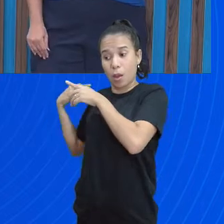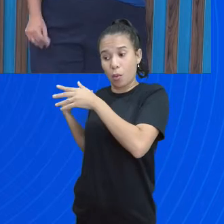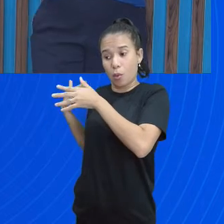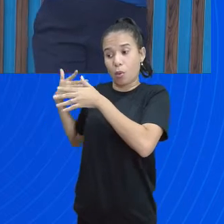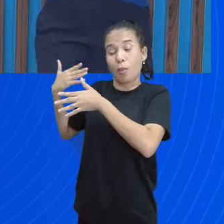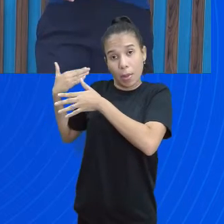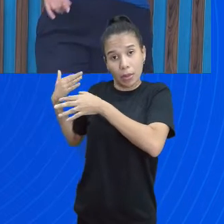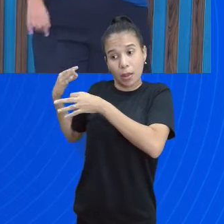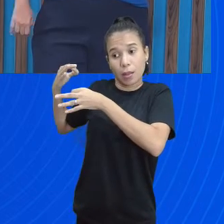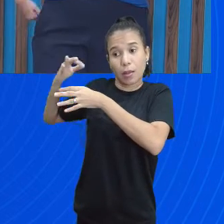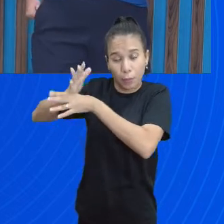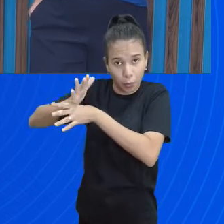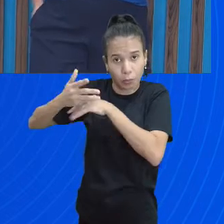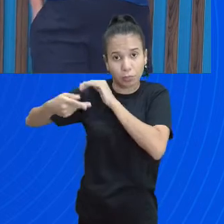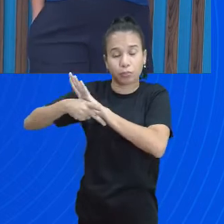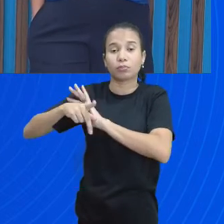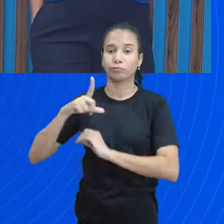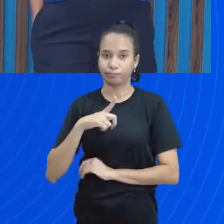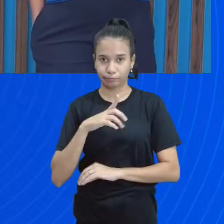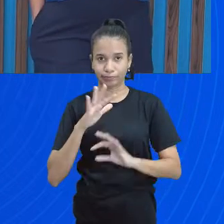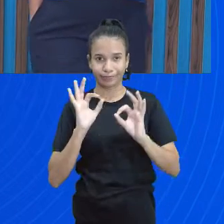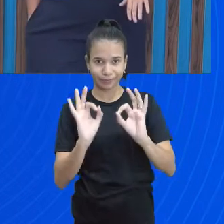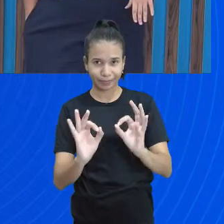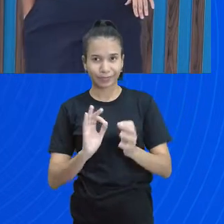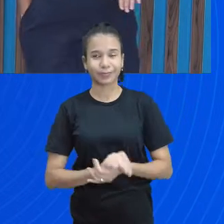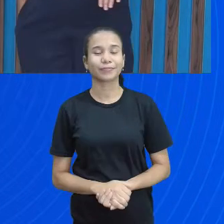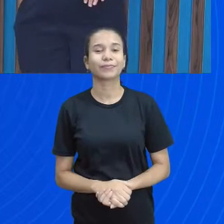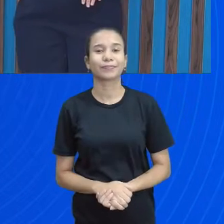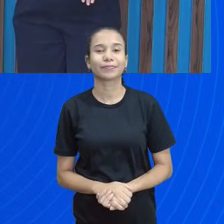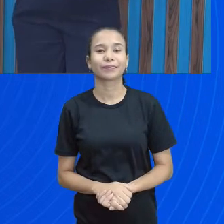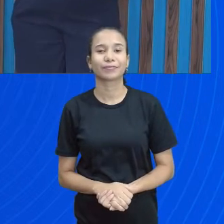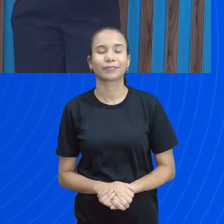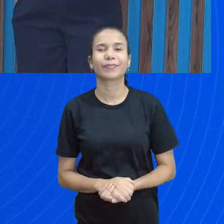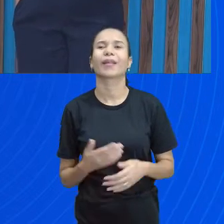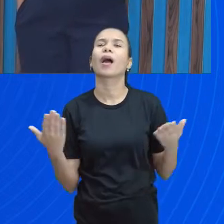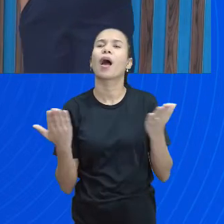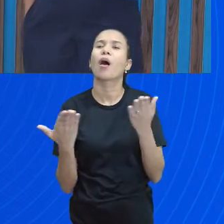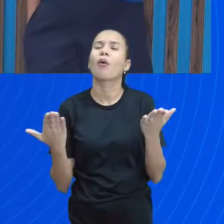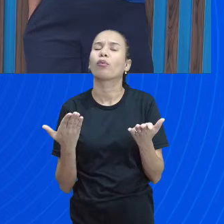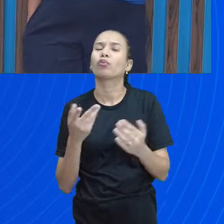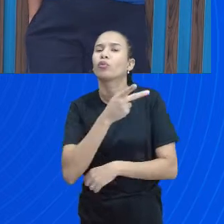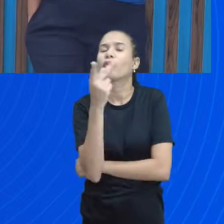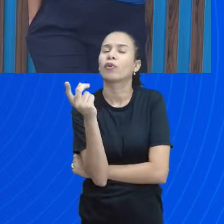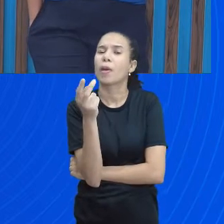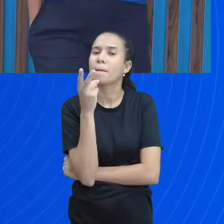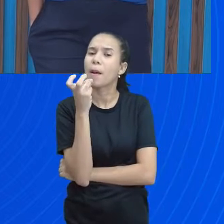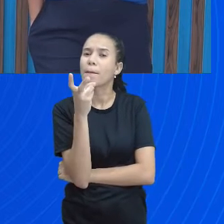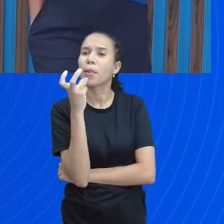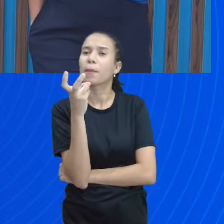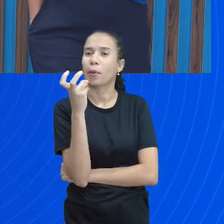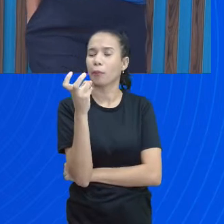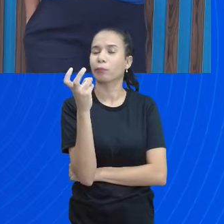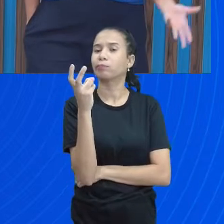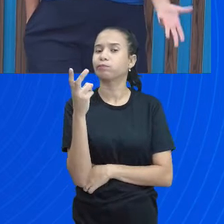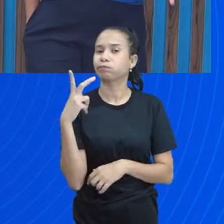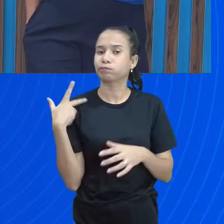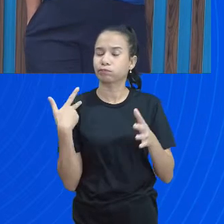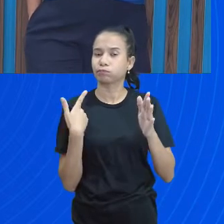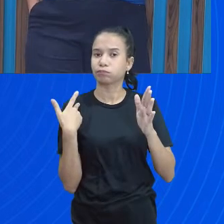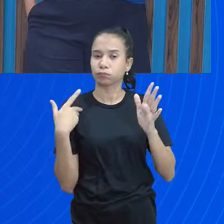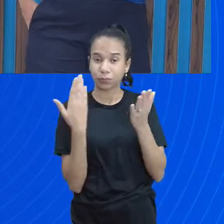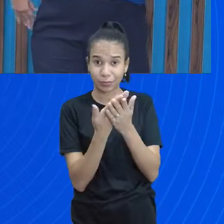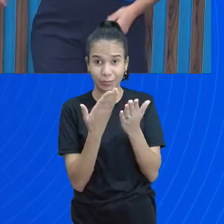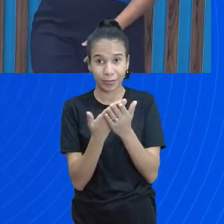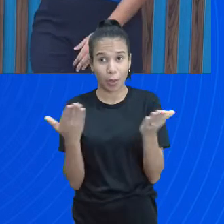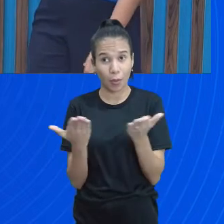que acontece depois de um passado anterior, né? E aí, o que é que vocês puderam notar dessa